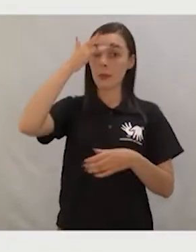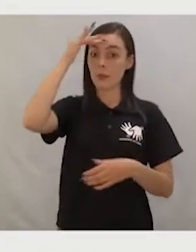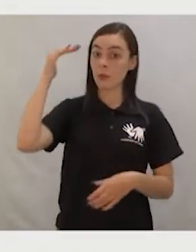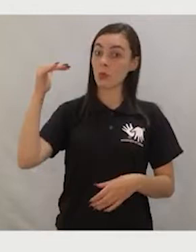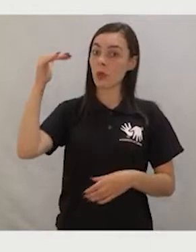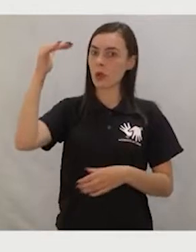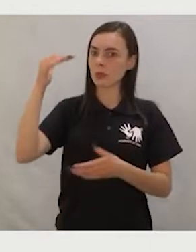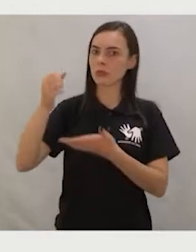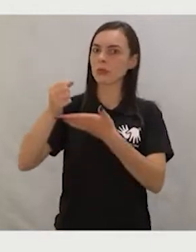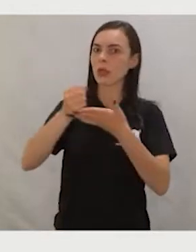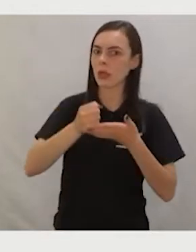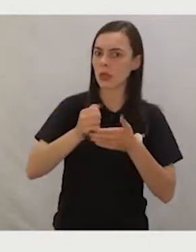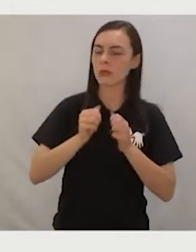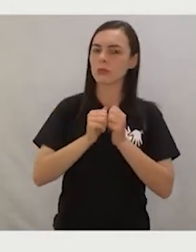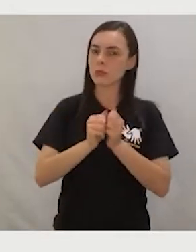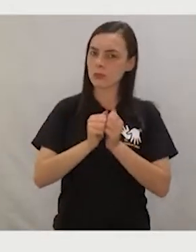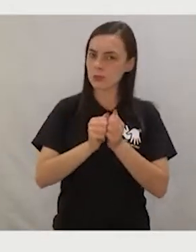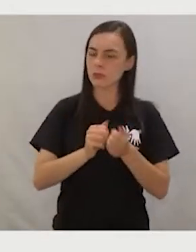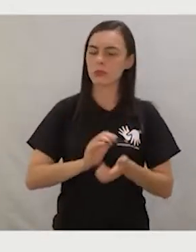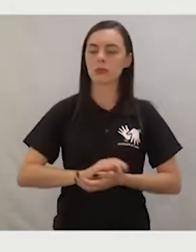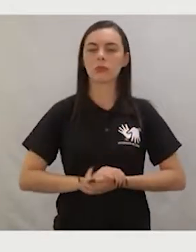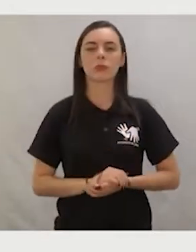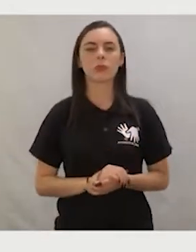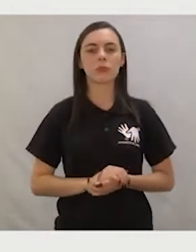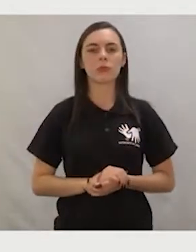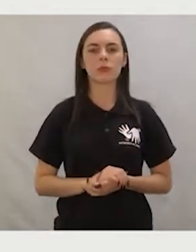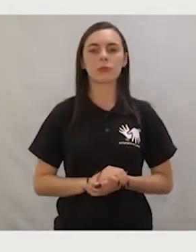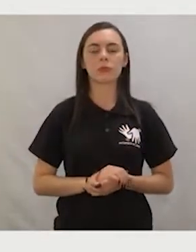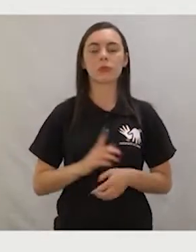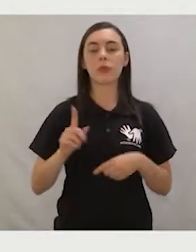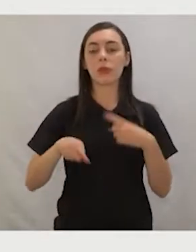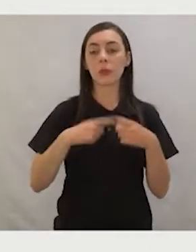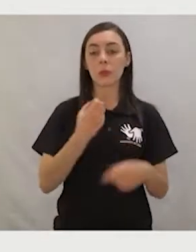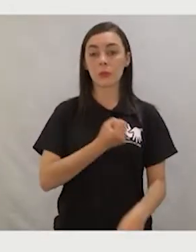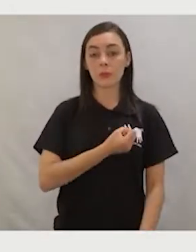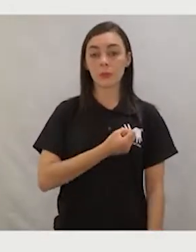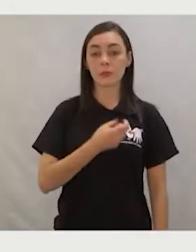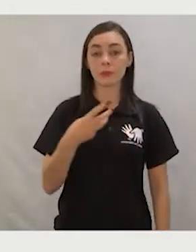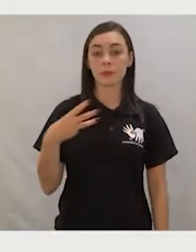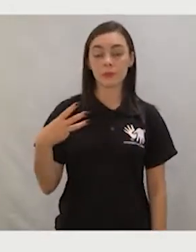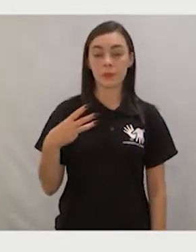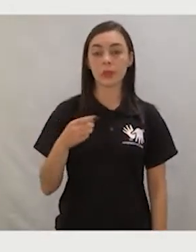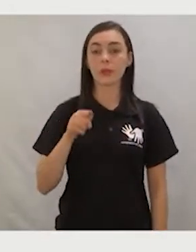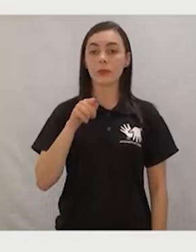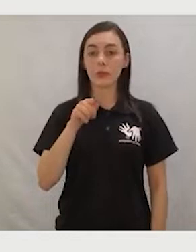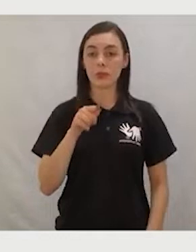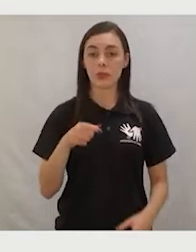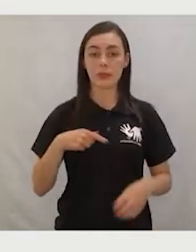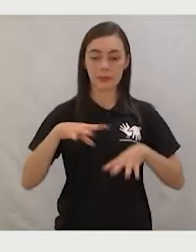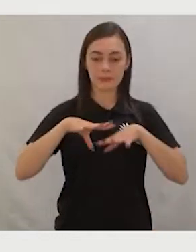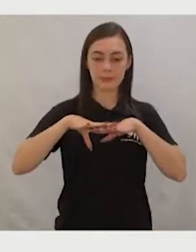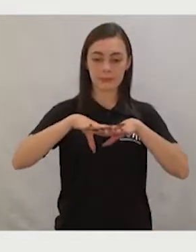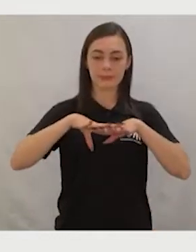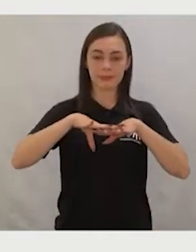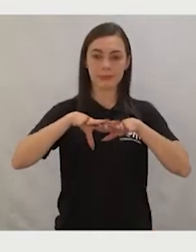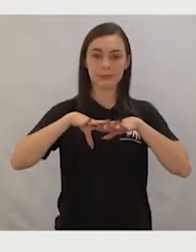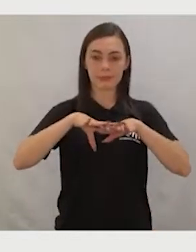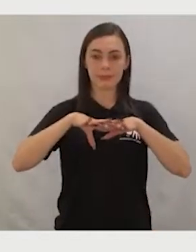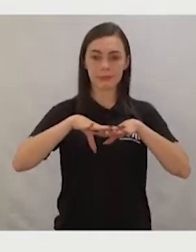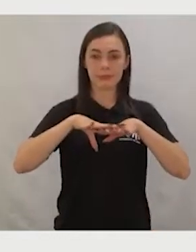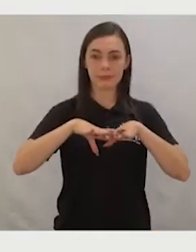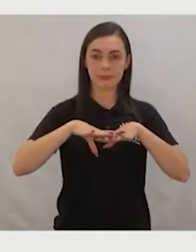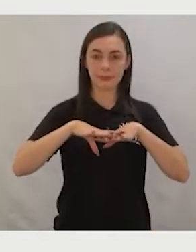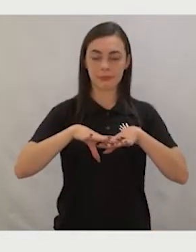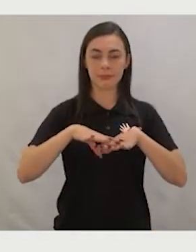adulto junto, né? Para acompanhar essa atividade, certo? E aí depois você vai colocar numa peneira,